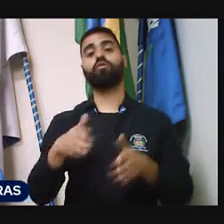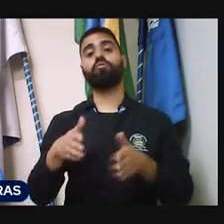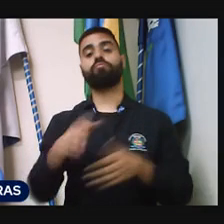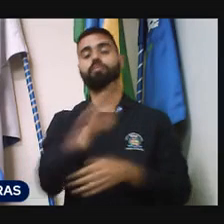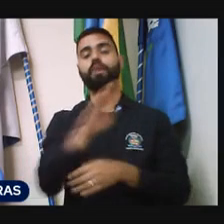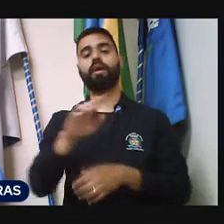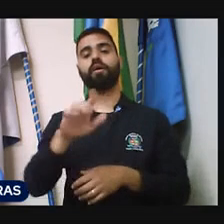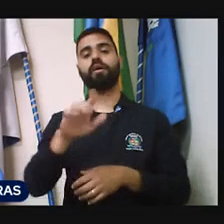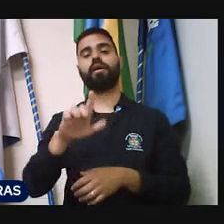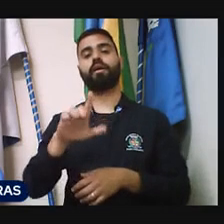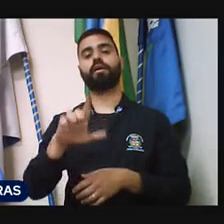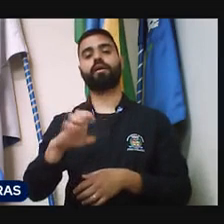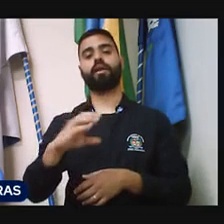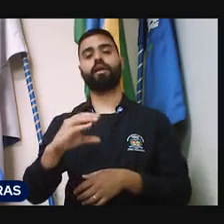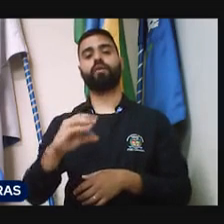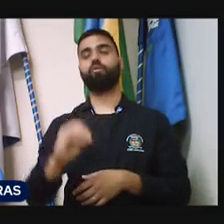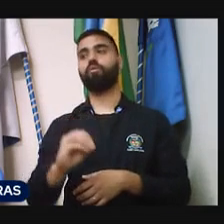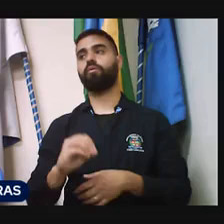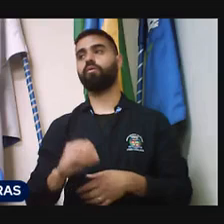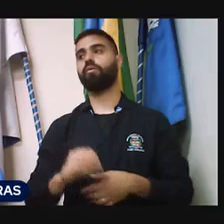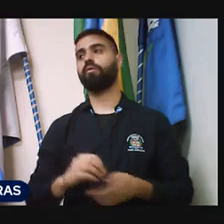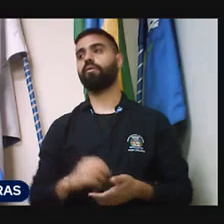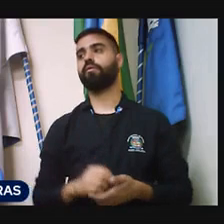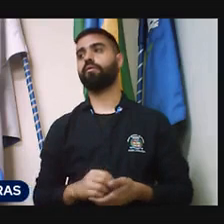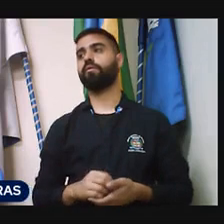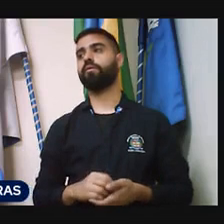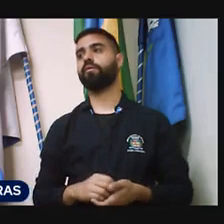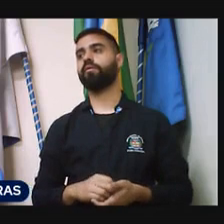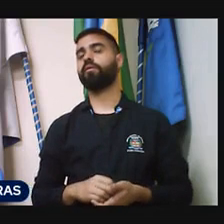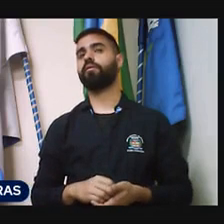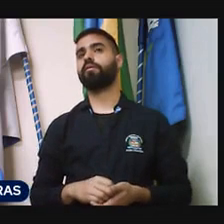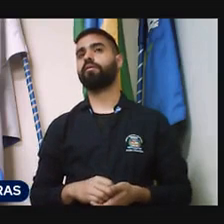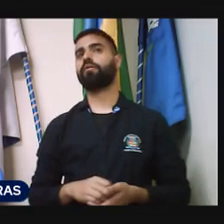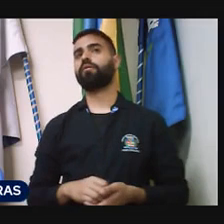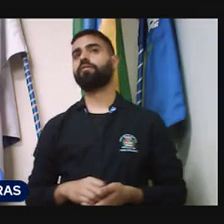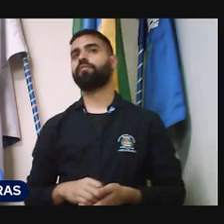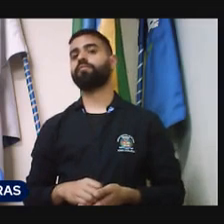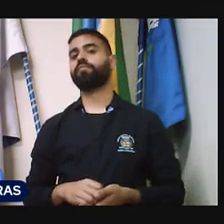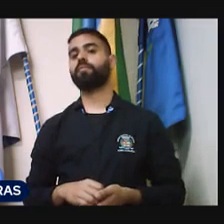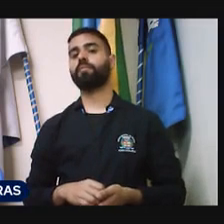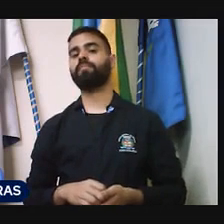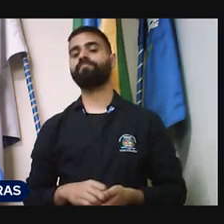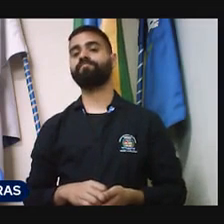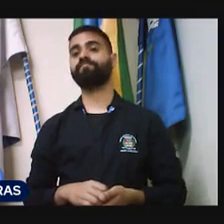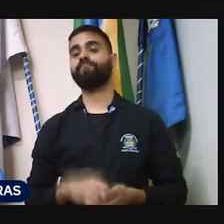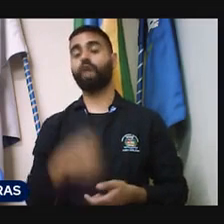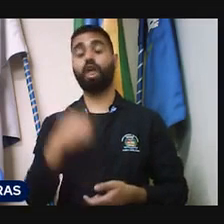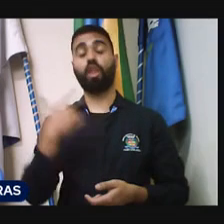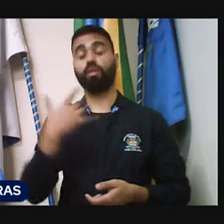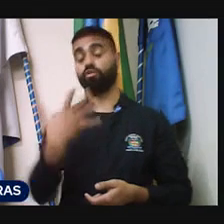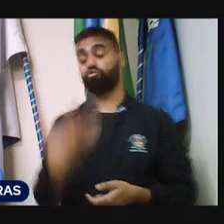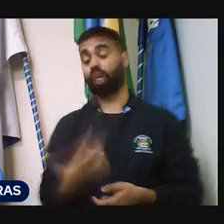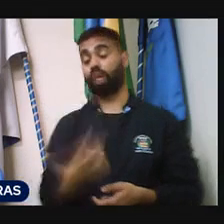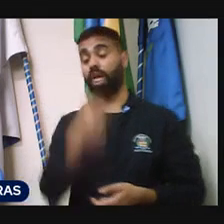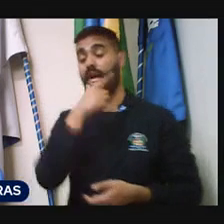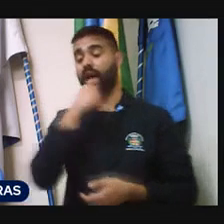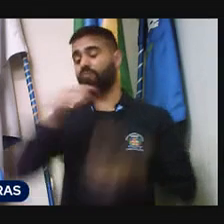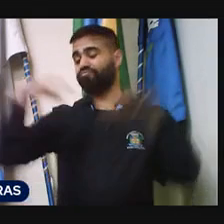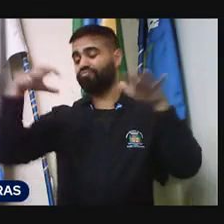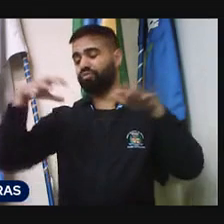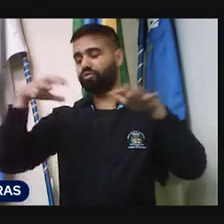foi construído em diagonal e tem e não tem esse é eficiência para a coleta das águas pluviais